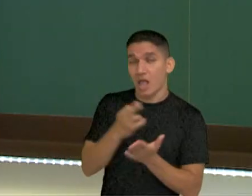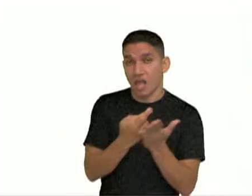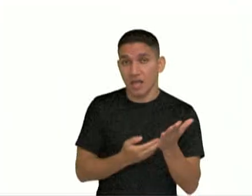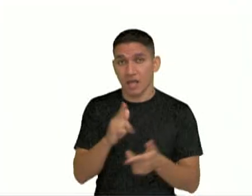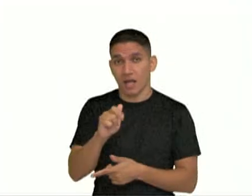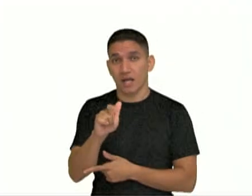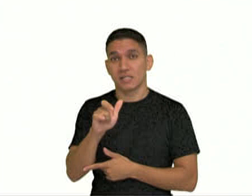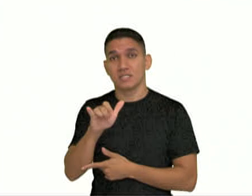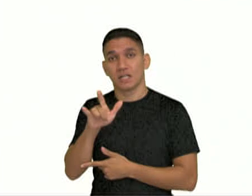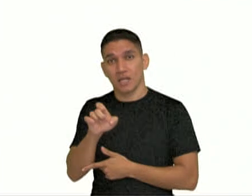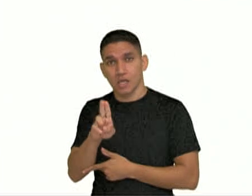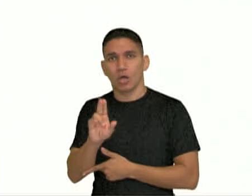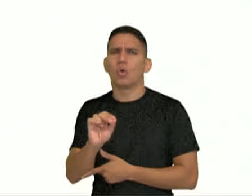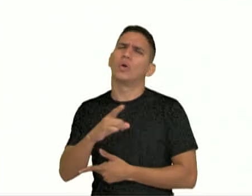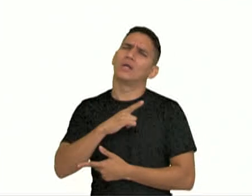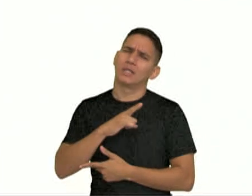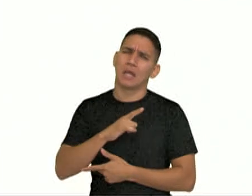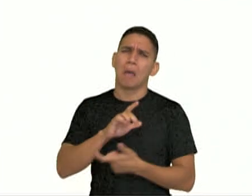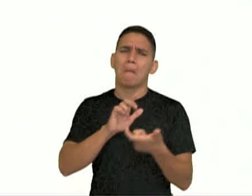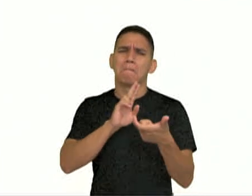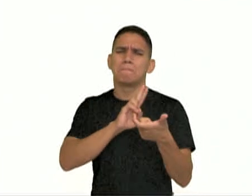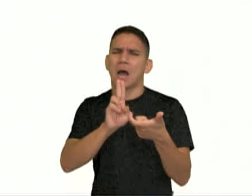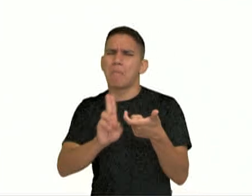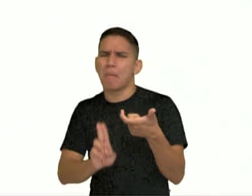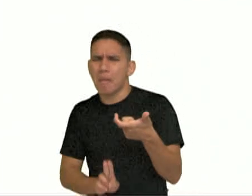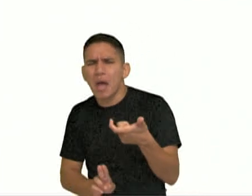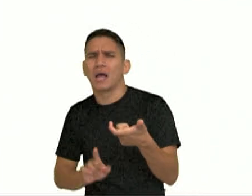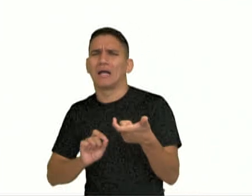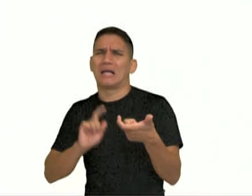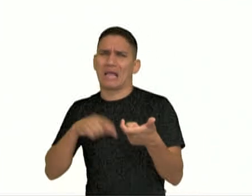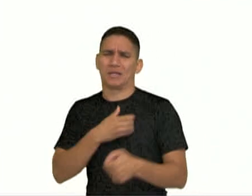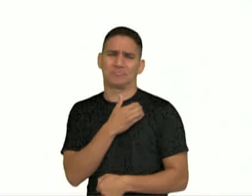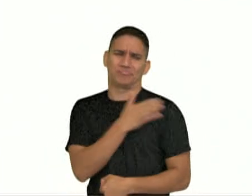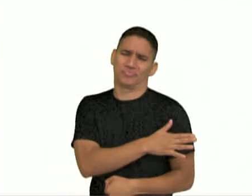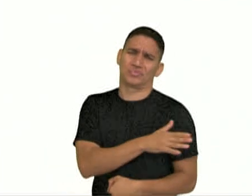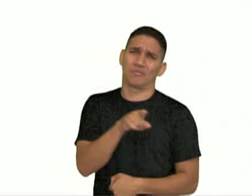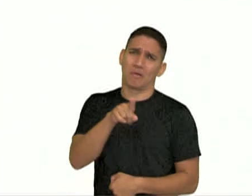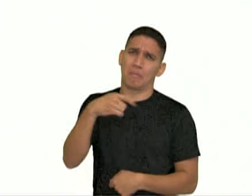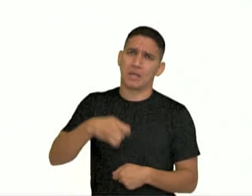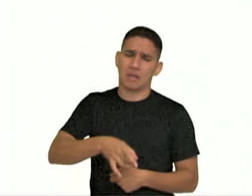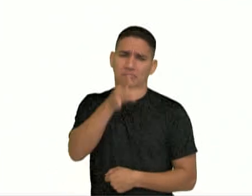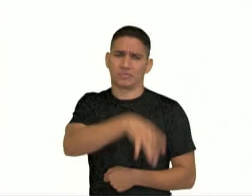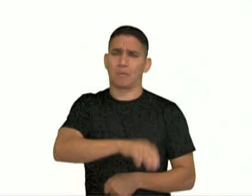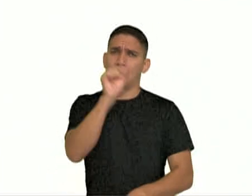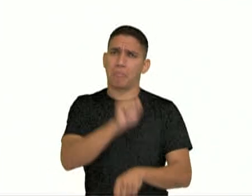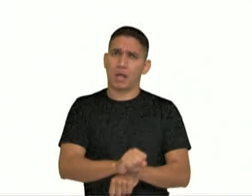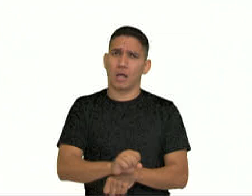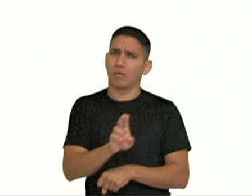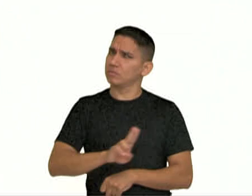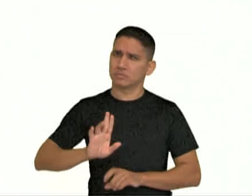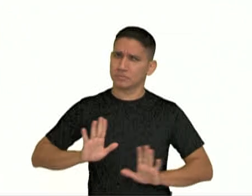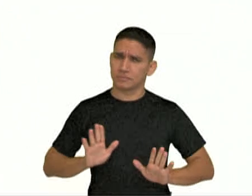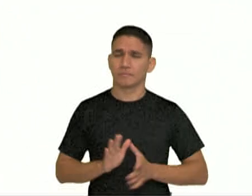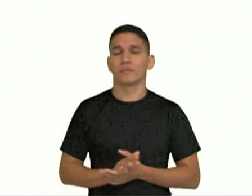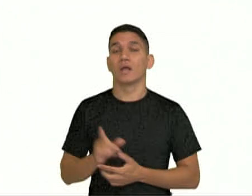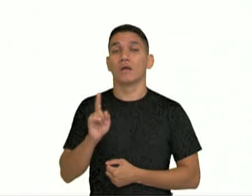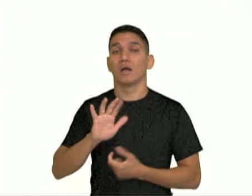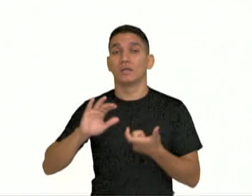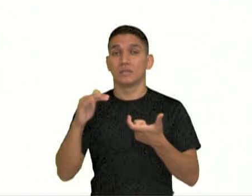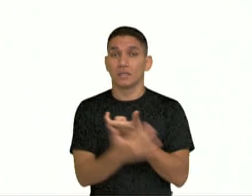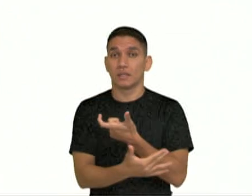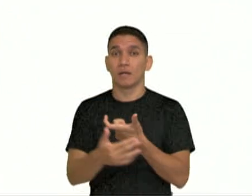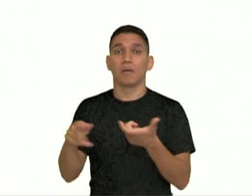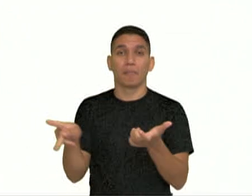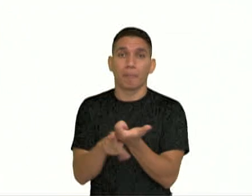assim, 7 palavras preconceituosas ou racistas que você deveria parar de usar. Então, aqui nessa reportagem, um dos termos que traz é